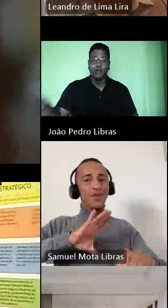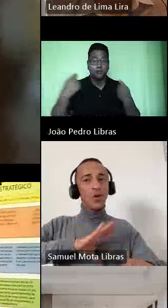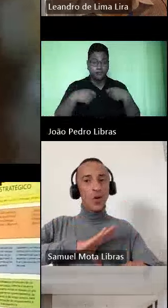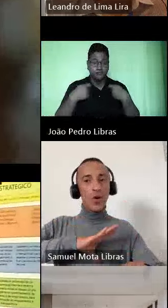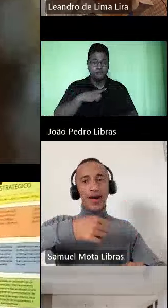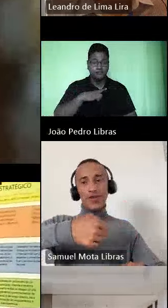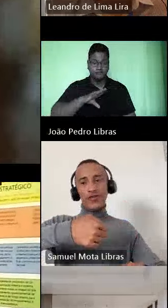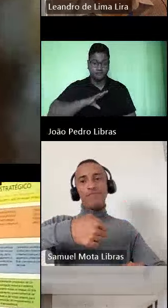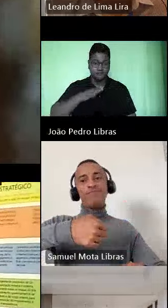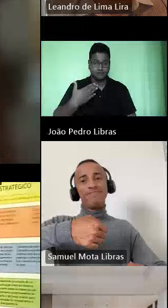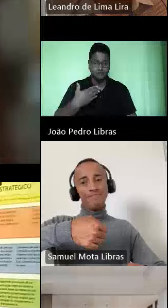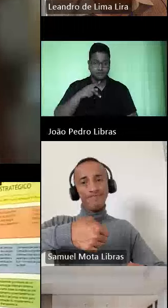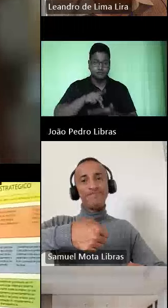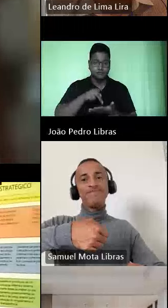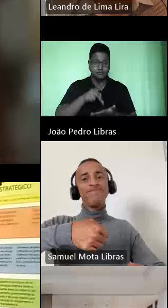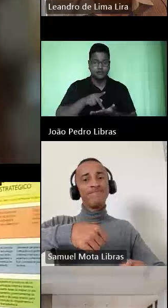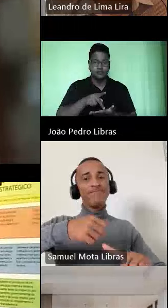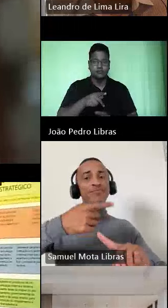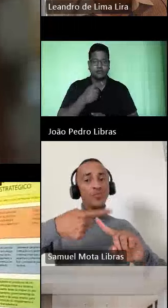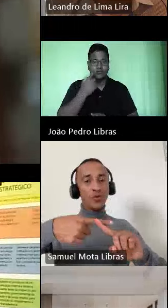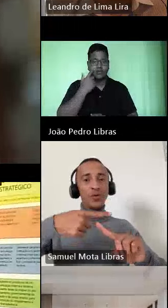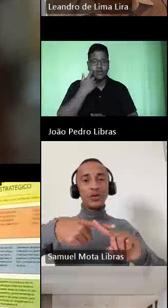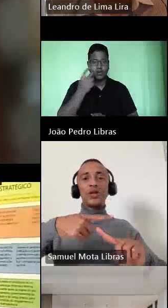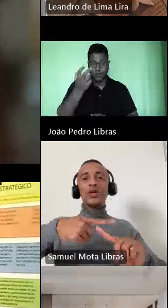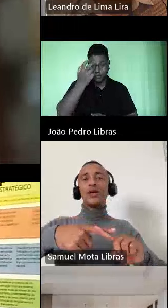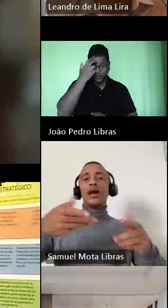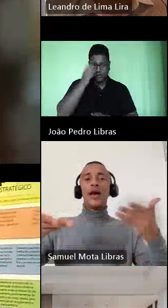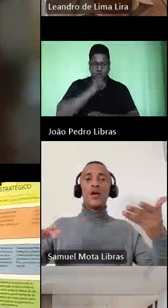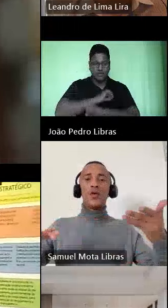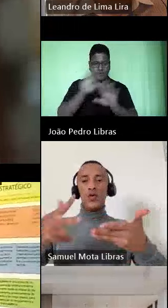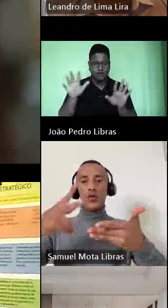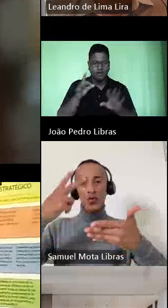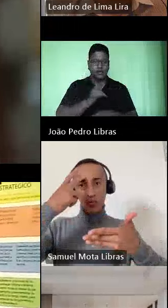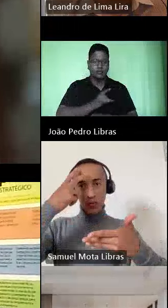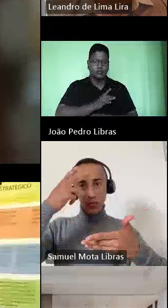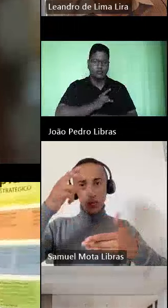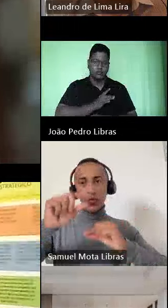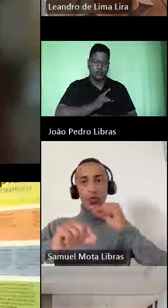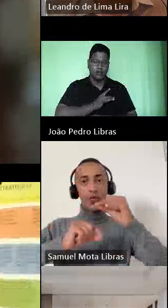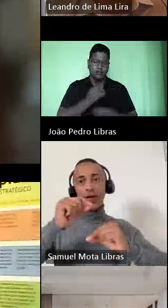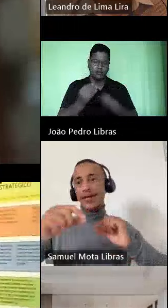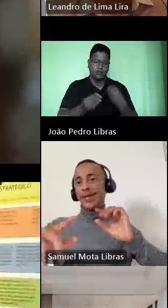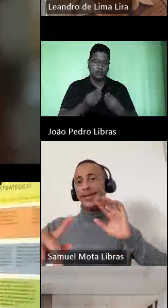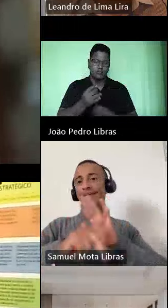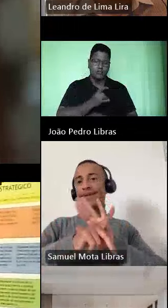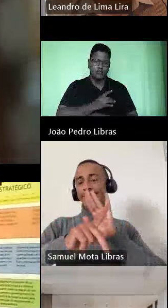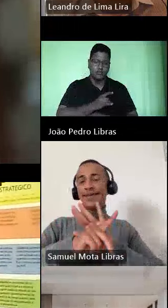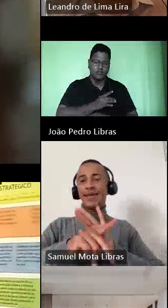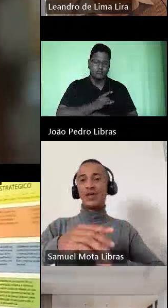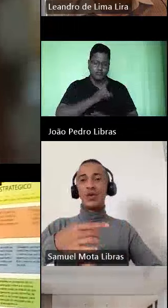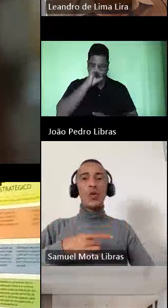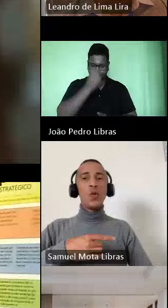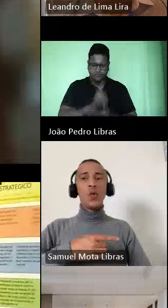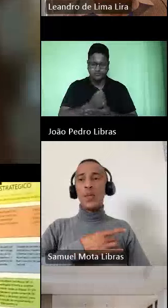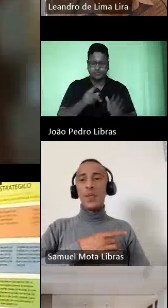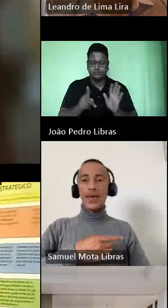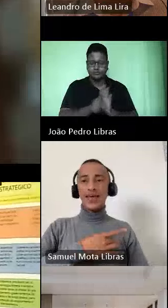cumprir assim até porque a gente tá em uma cultura que é quase que uma cultura do medo assim a cultura do receio de tomar decisão né